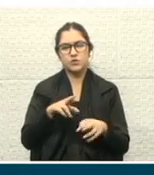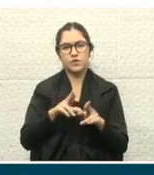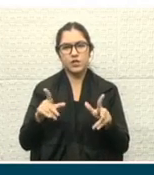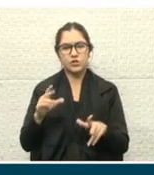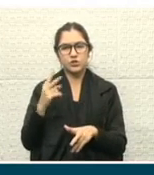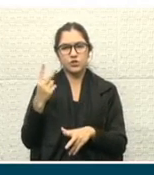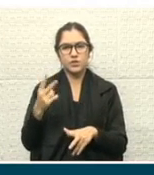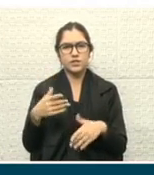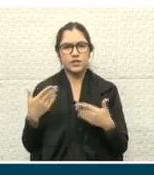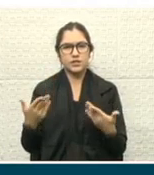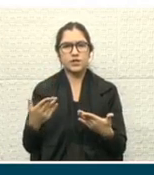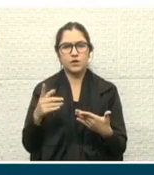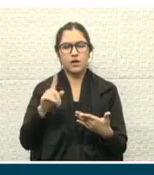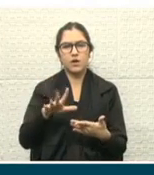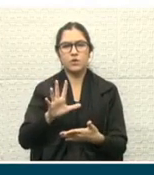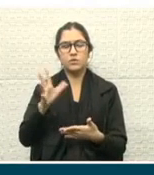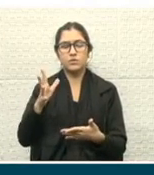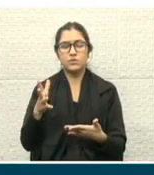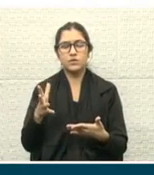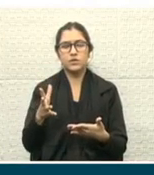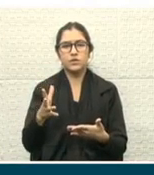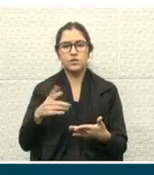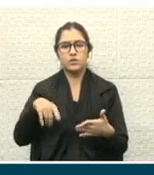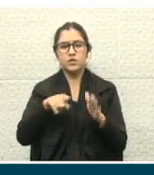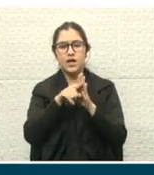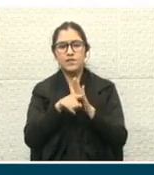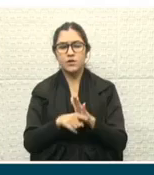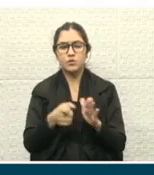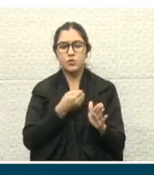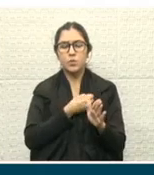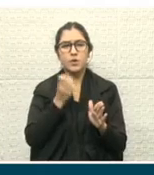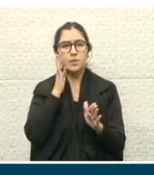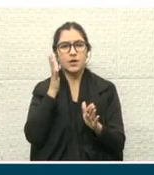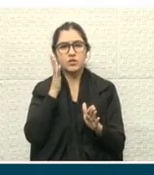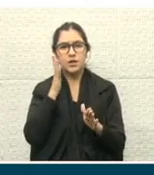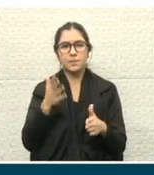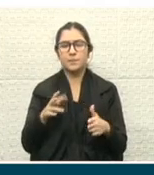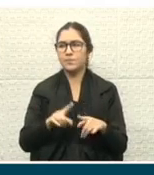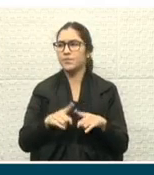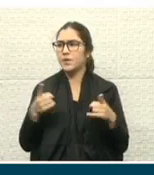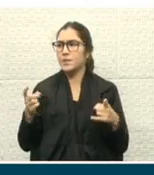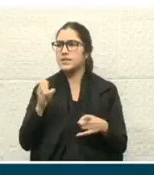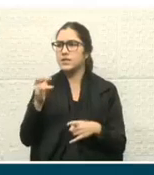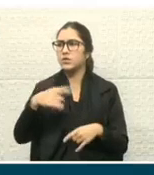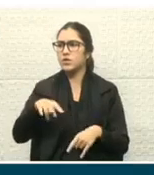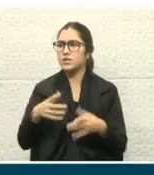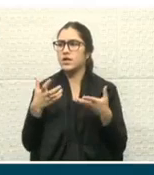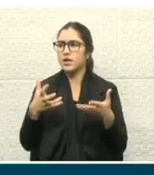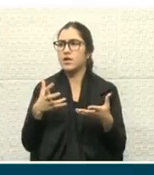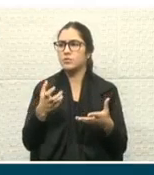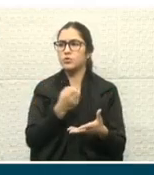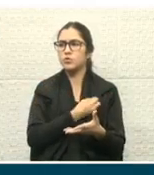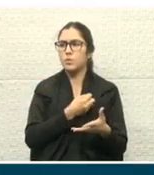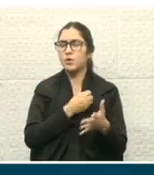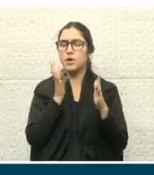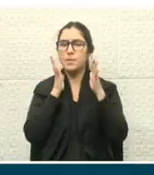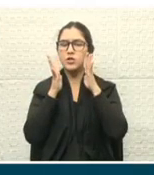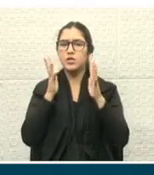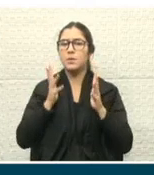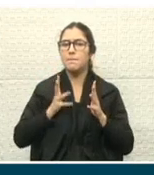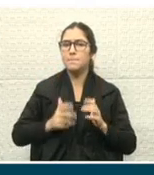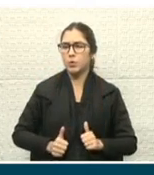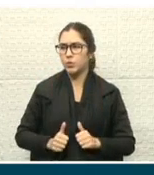2. Então, esse é o caso quando nós avaliamos o número imaginário. Mas e se nós quiséssemos um número imaginário